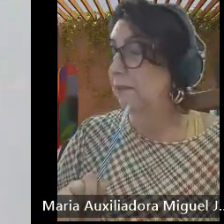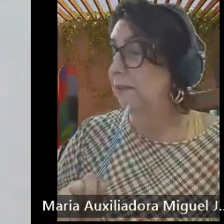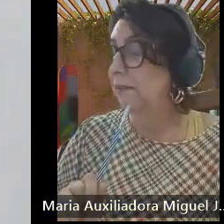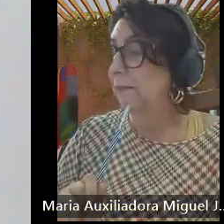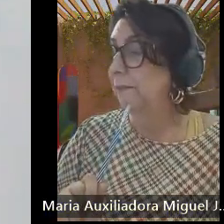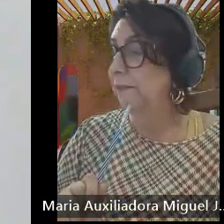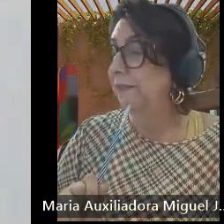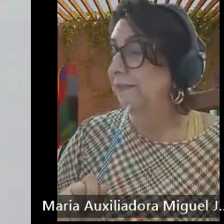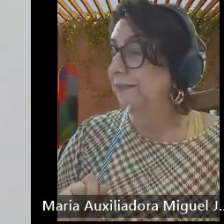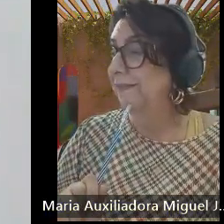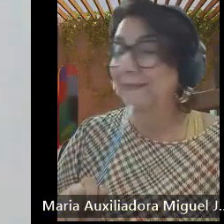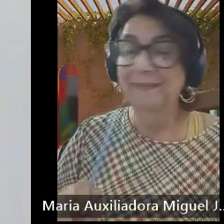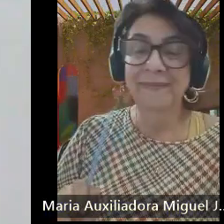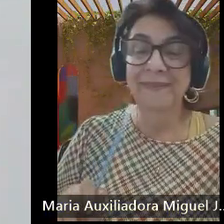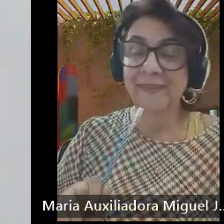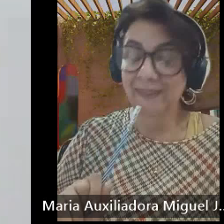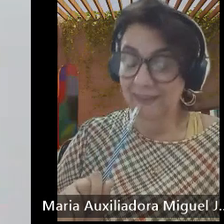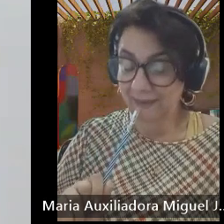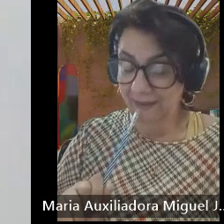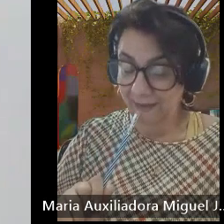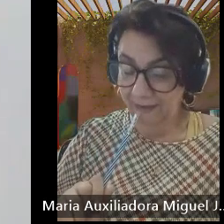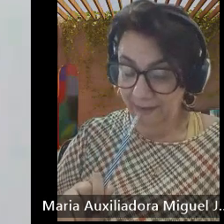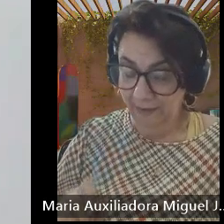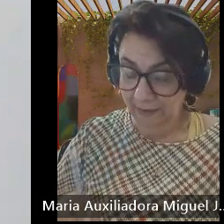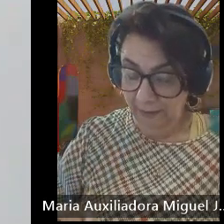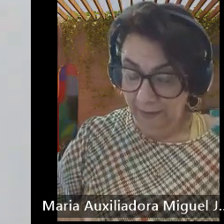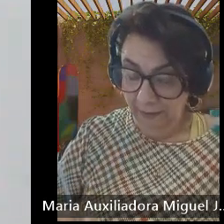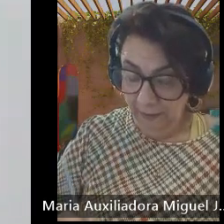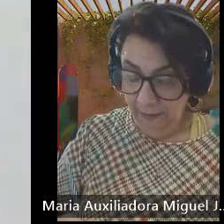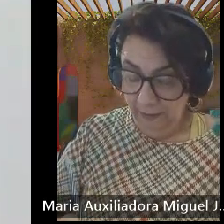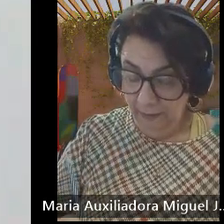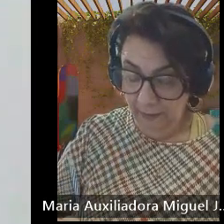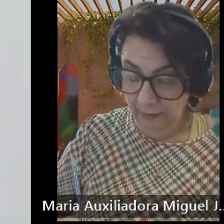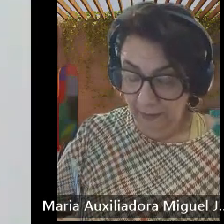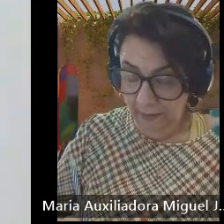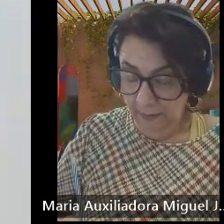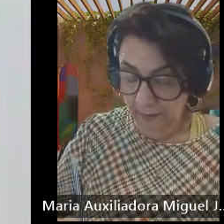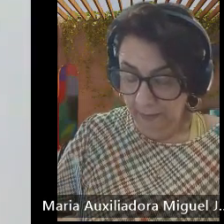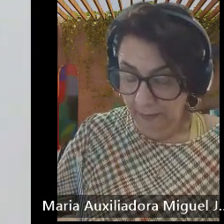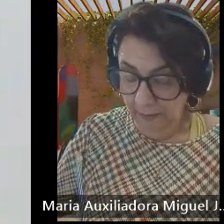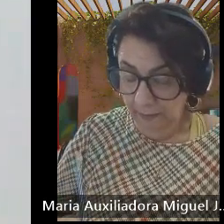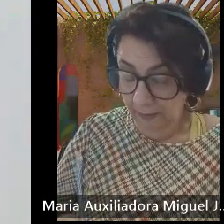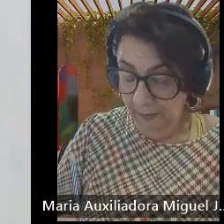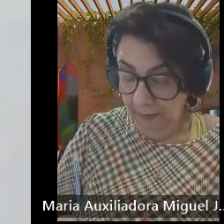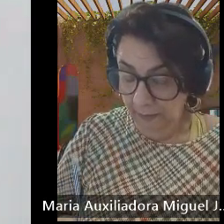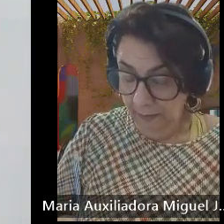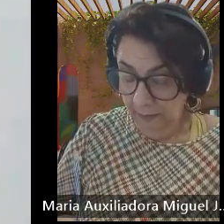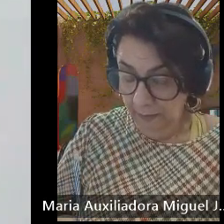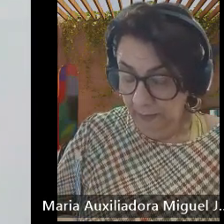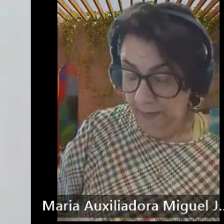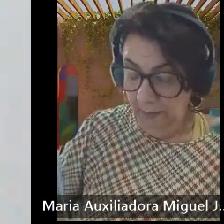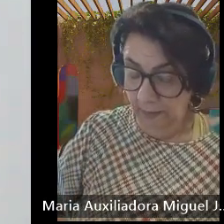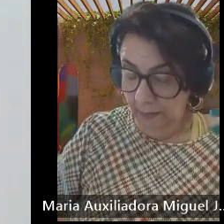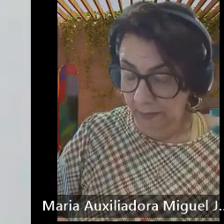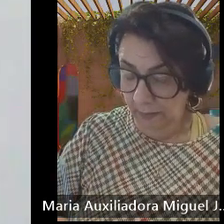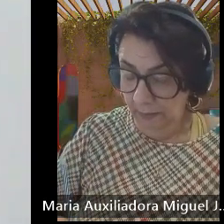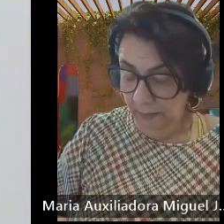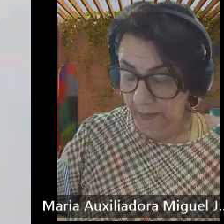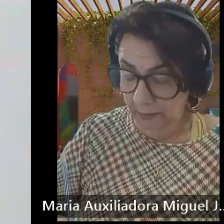Olá, boa noite. A minha dúvida também era em relação à elaboração da ementa. A ementa, ela é